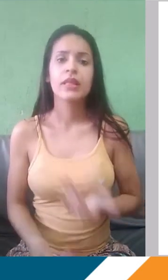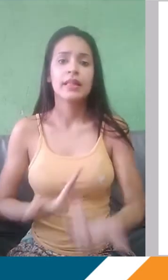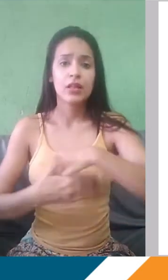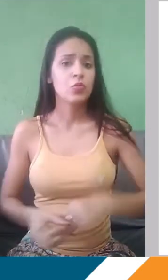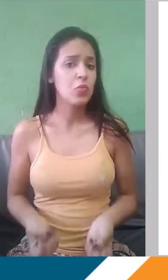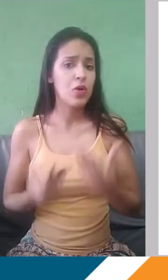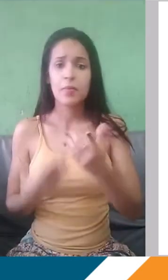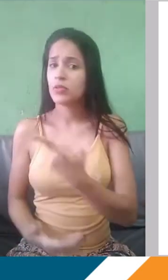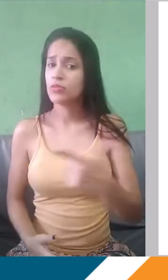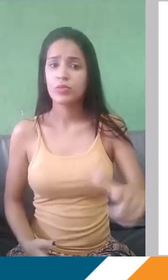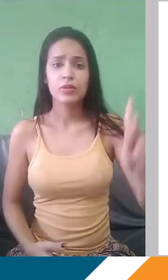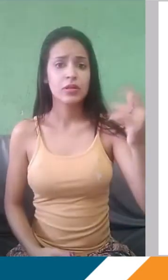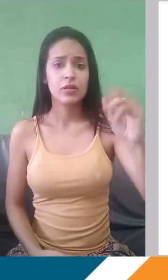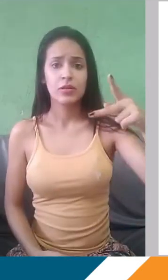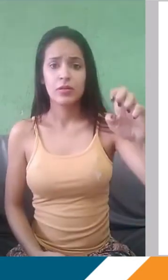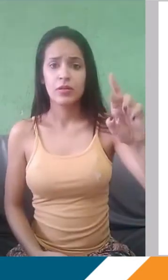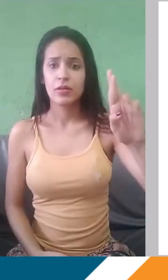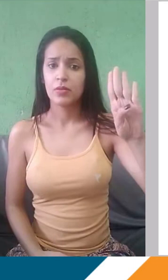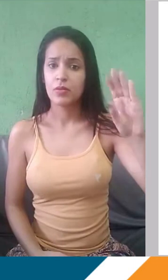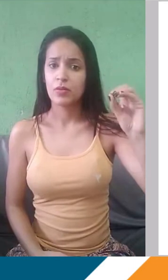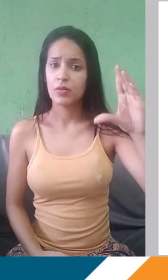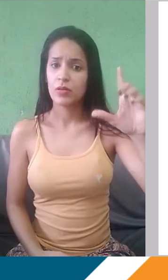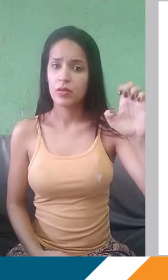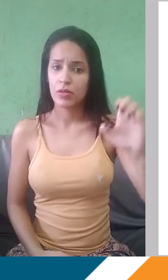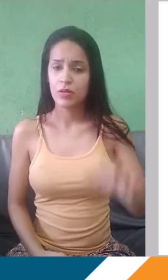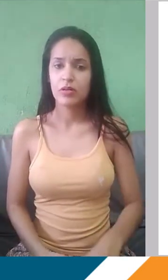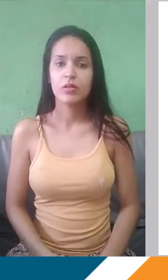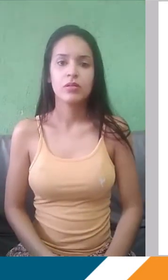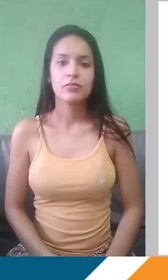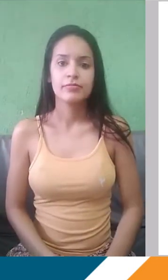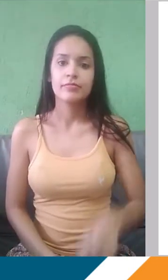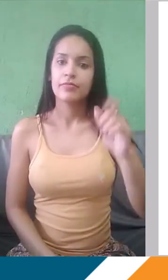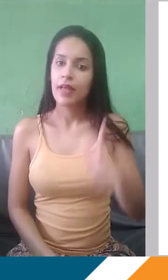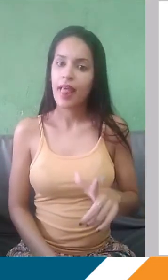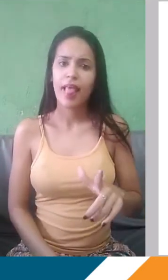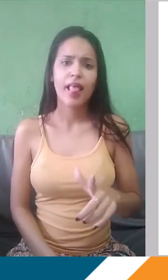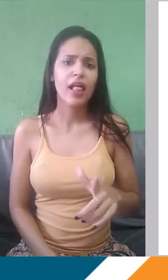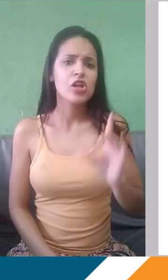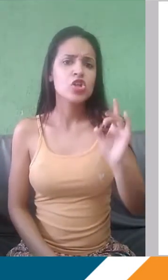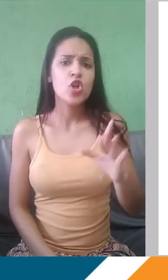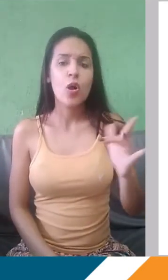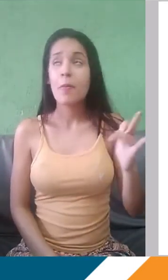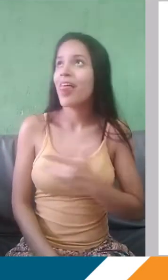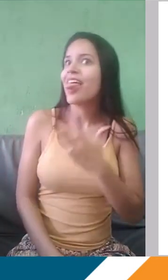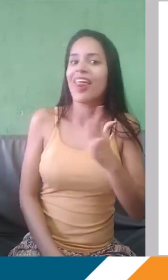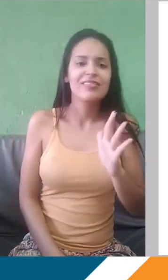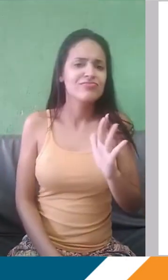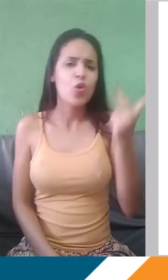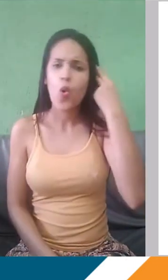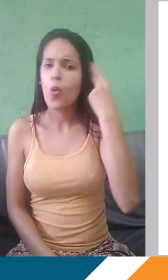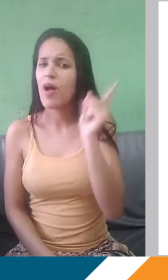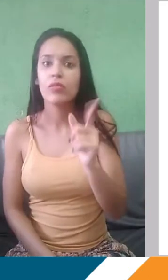de exagero. O medo em jogo é o que fascina e não o que congela. A alternativa B